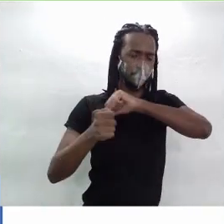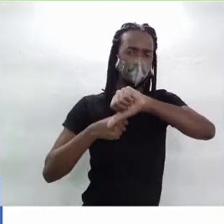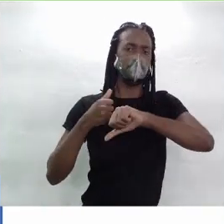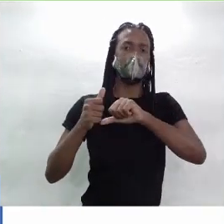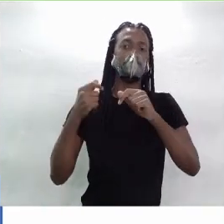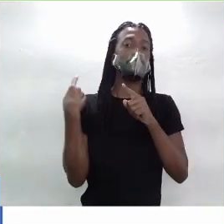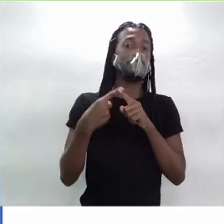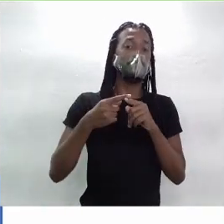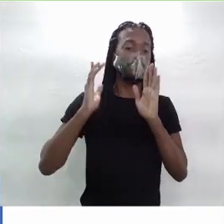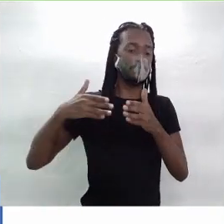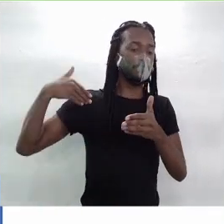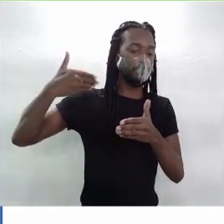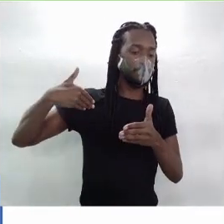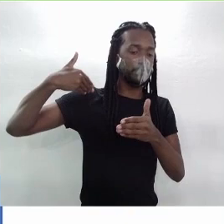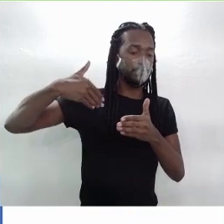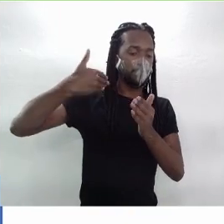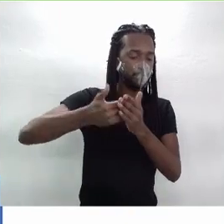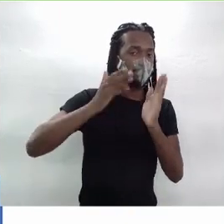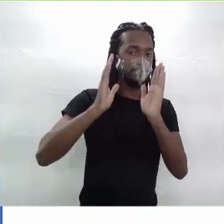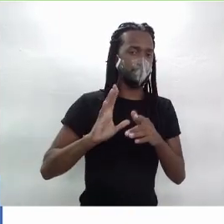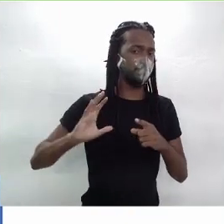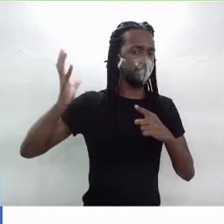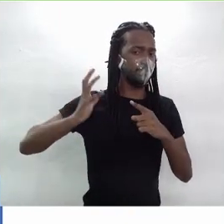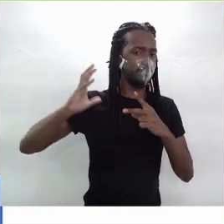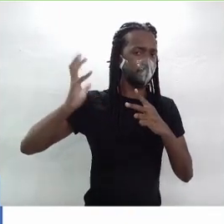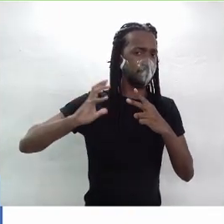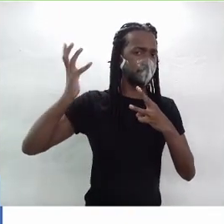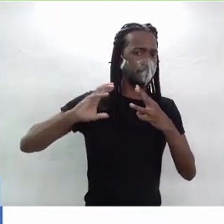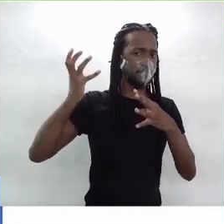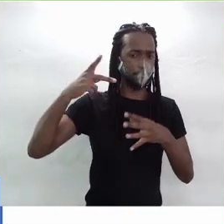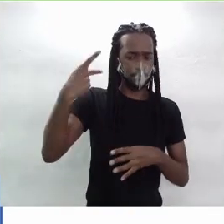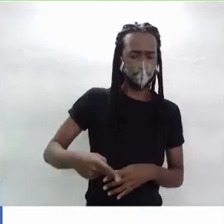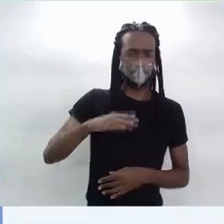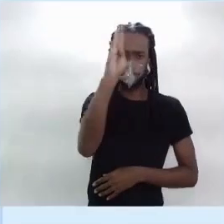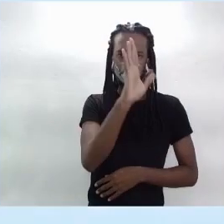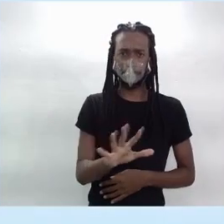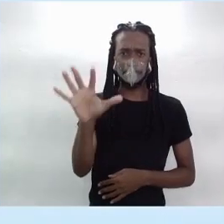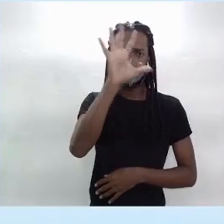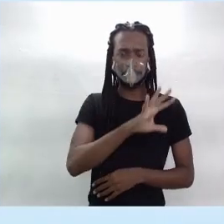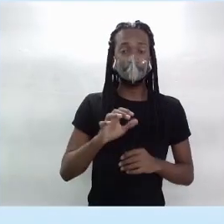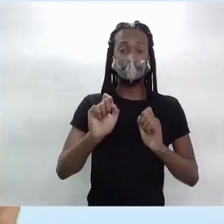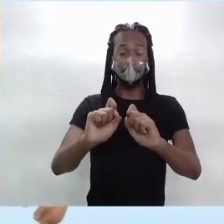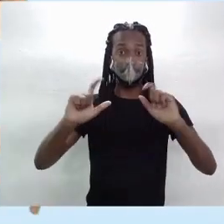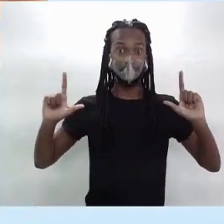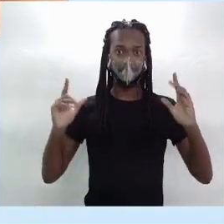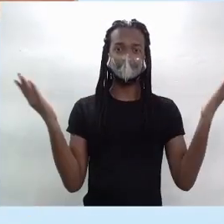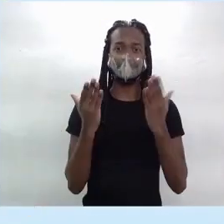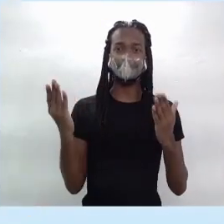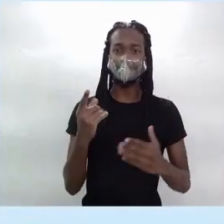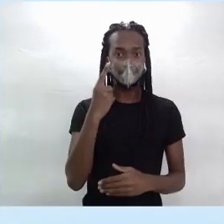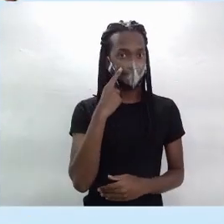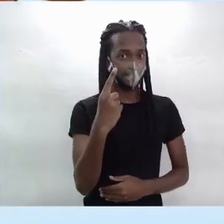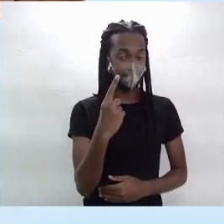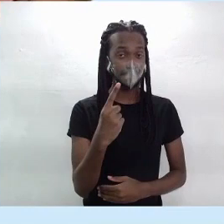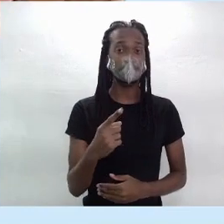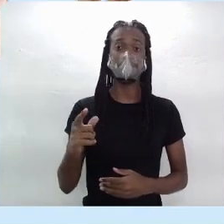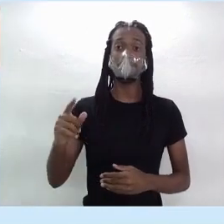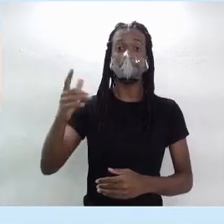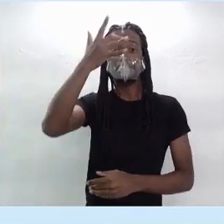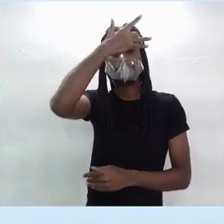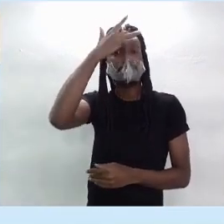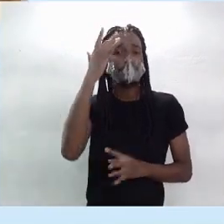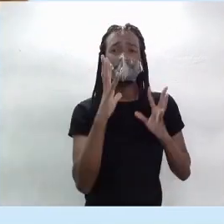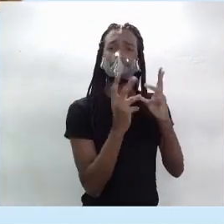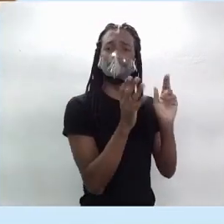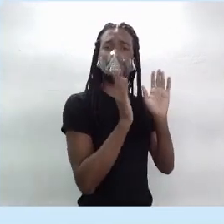porque vem passando a nação brasileira, cortando para mim. Então, todos aqueles que participaram